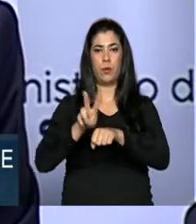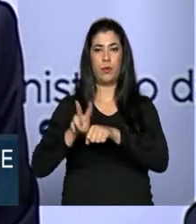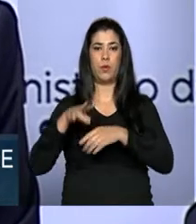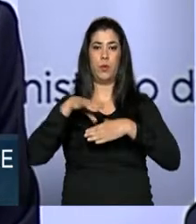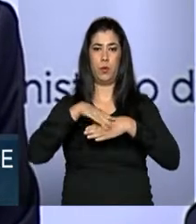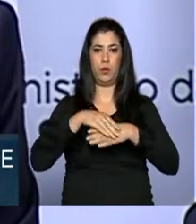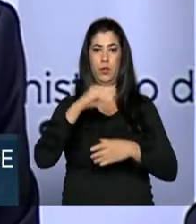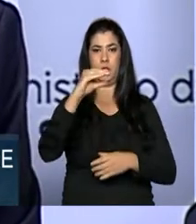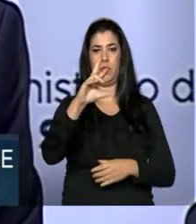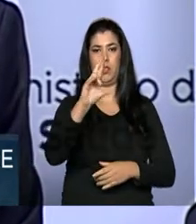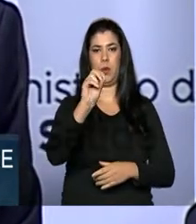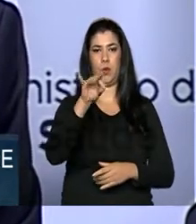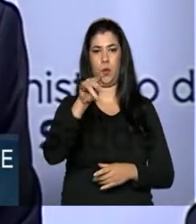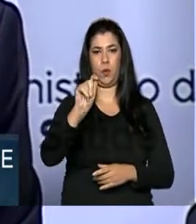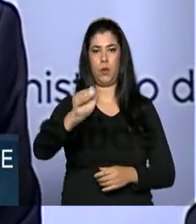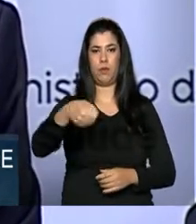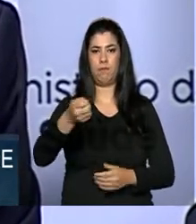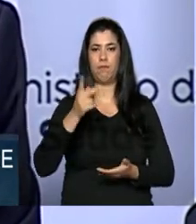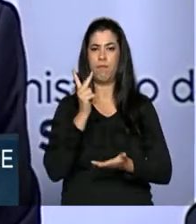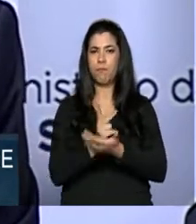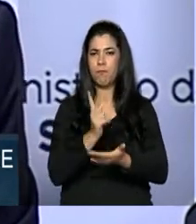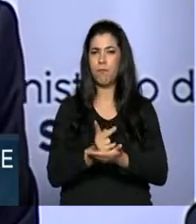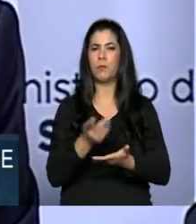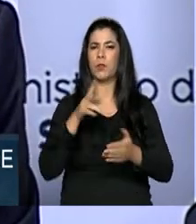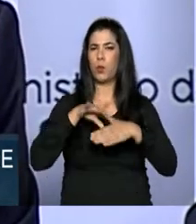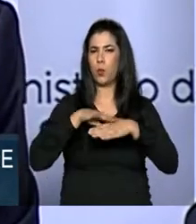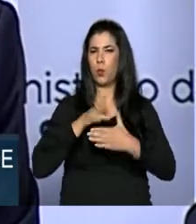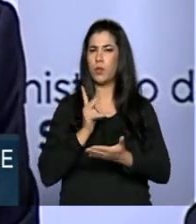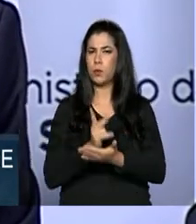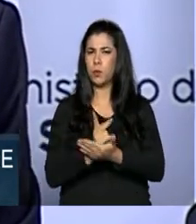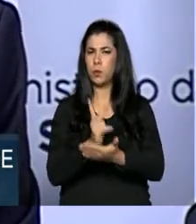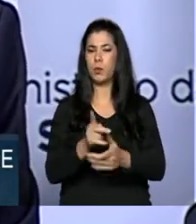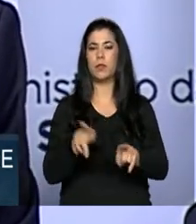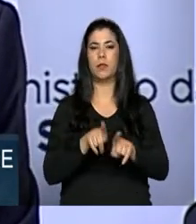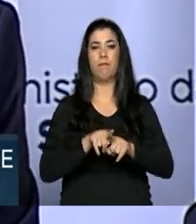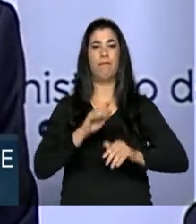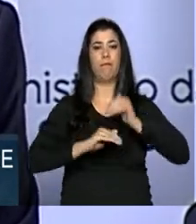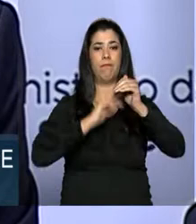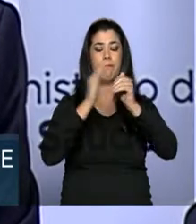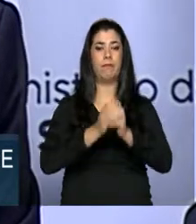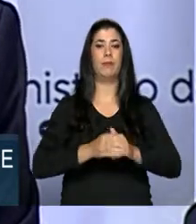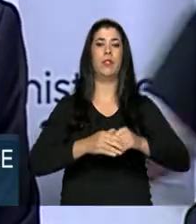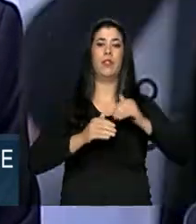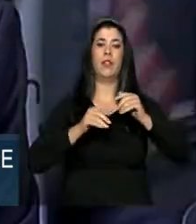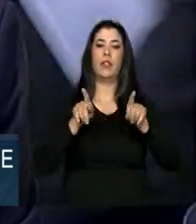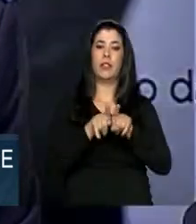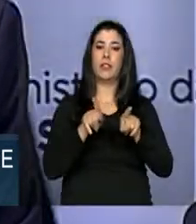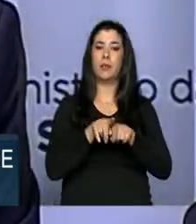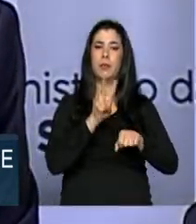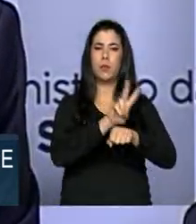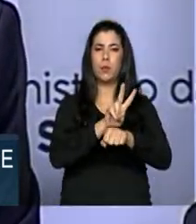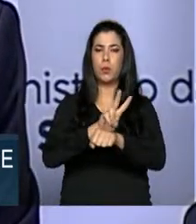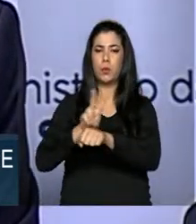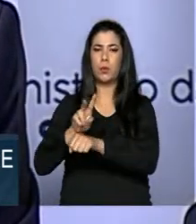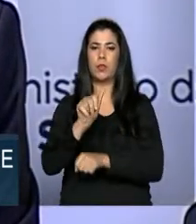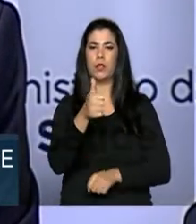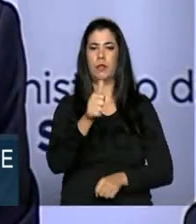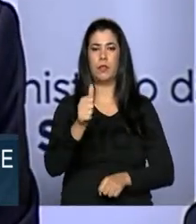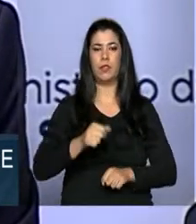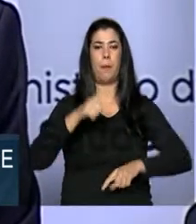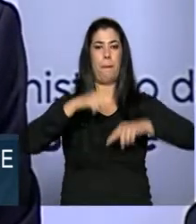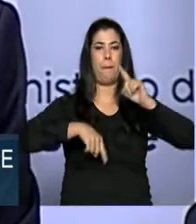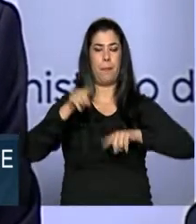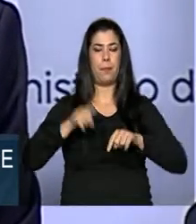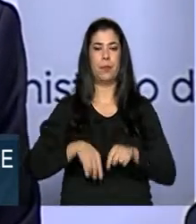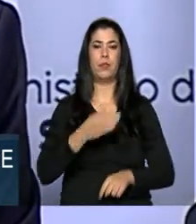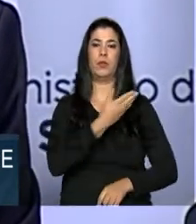crônicas no nosso país. Isso significa um grande avanço na perspectiva de monitoramento, avaliação das políticas públicas